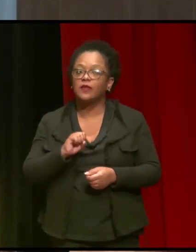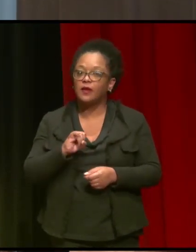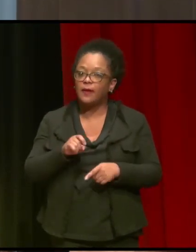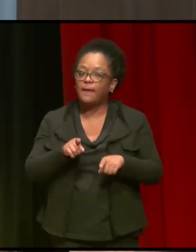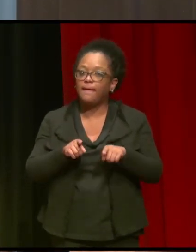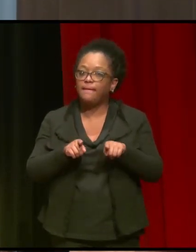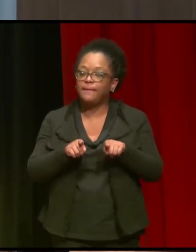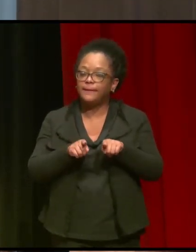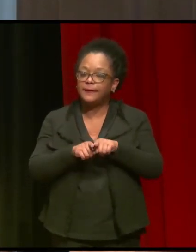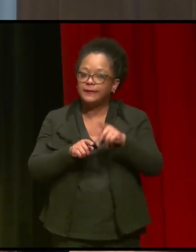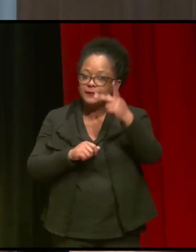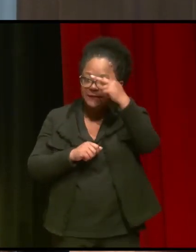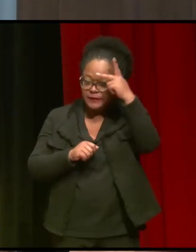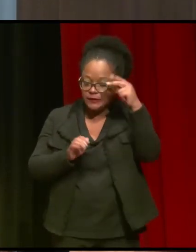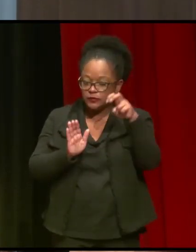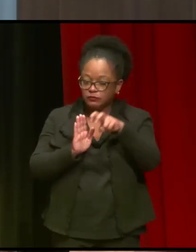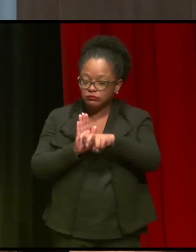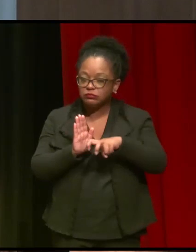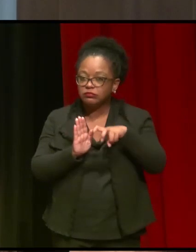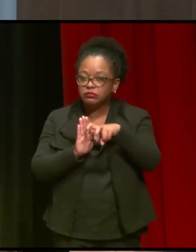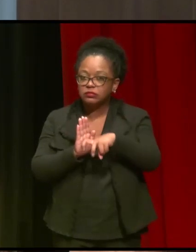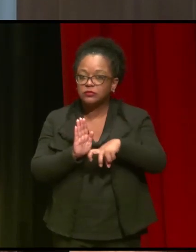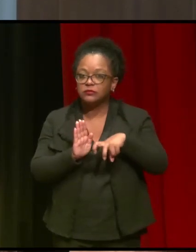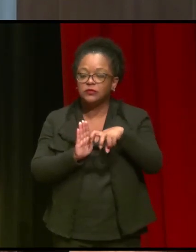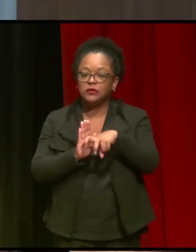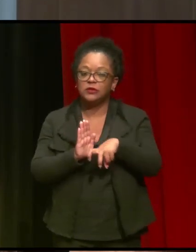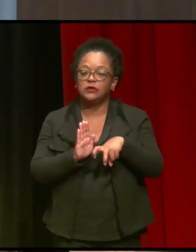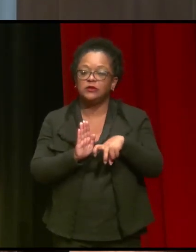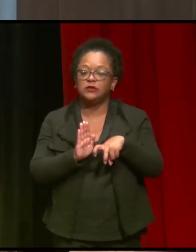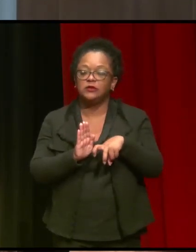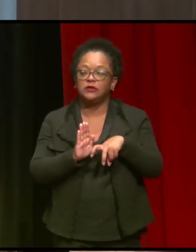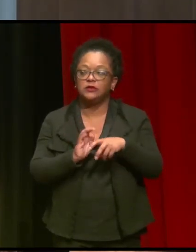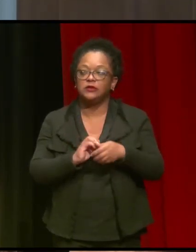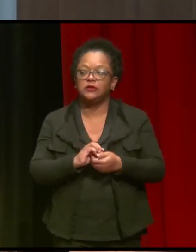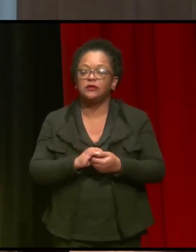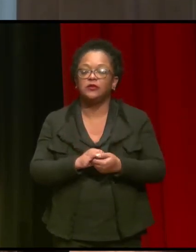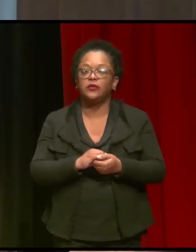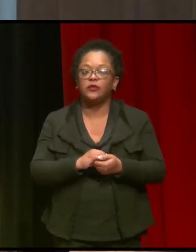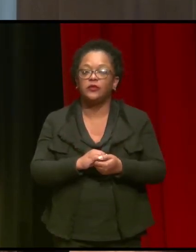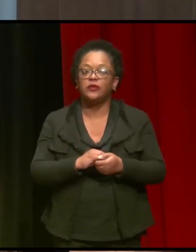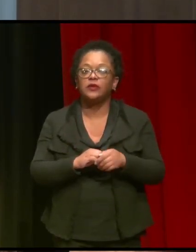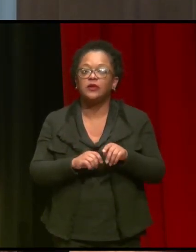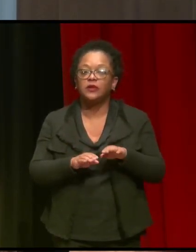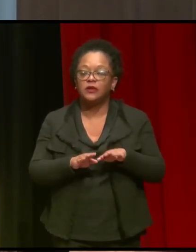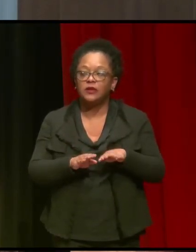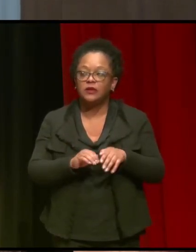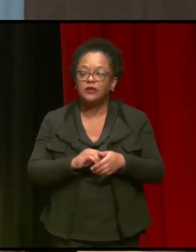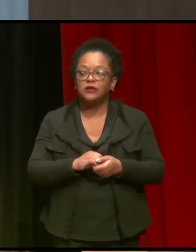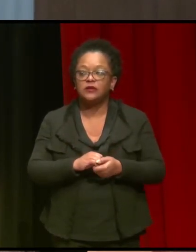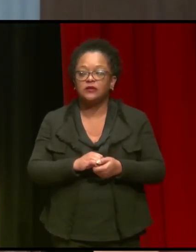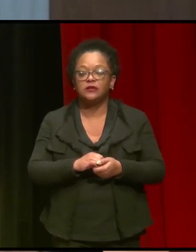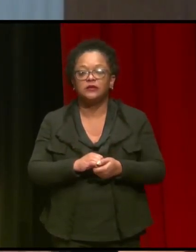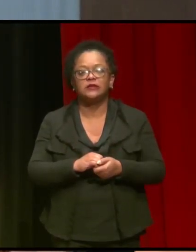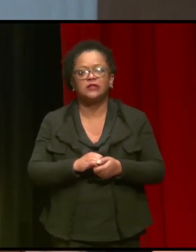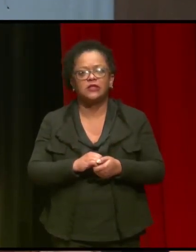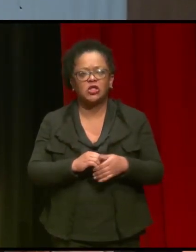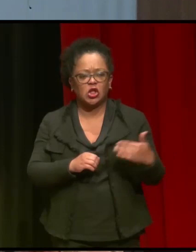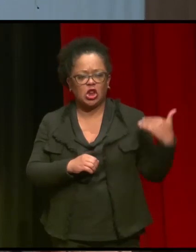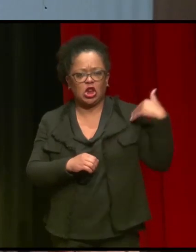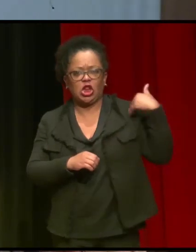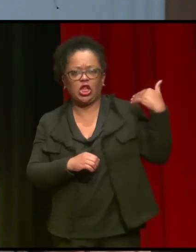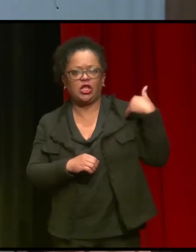roda, gente, uma coisa muito importante. Pessoa, o cego também tem. Pega na bengala do cego, ele vai te dar uma bolacha na